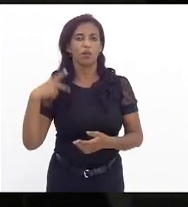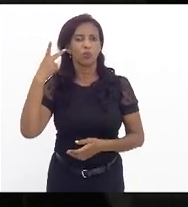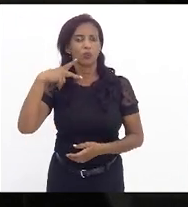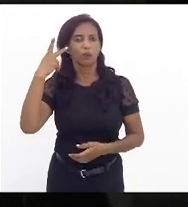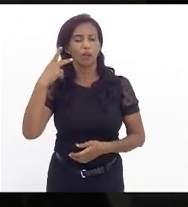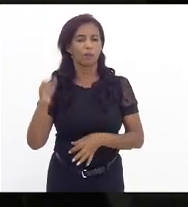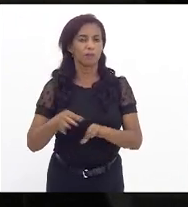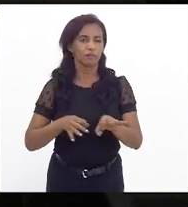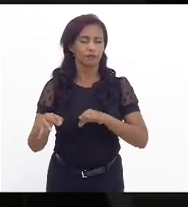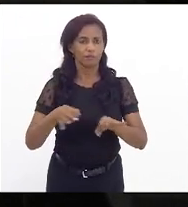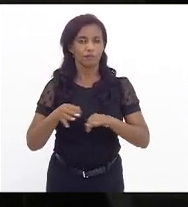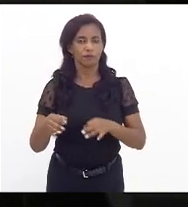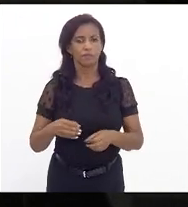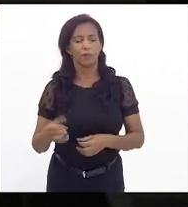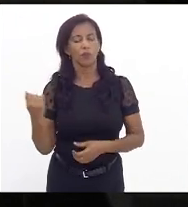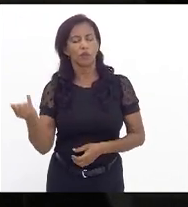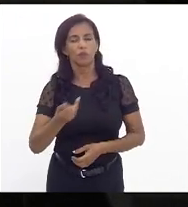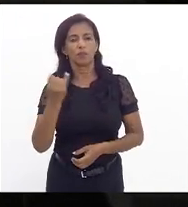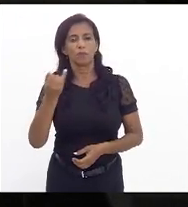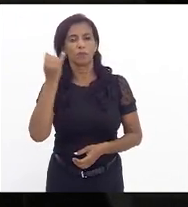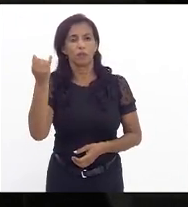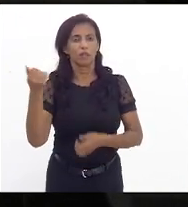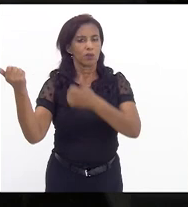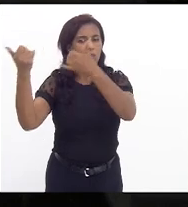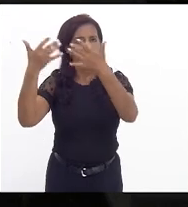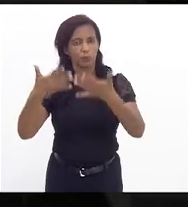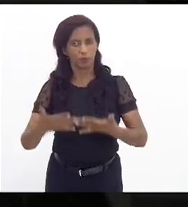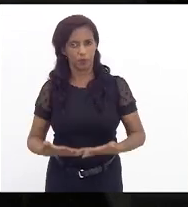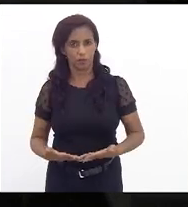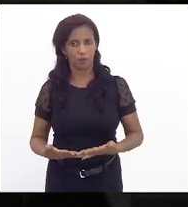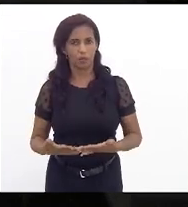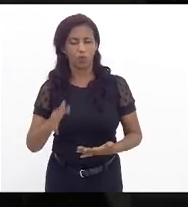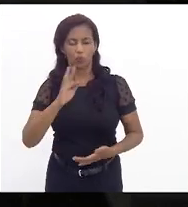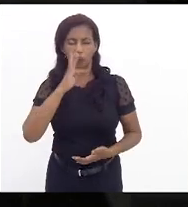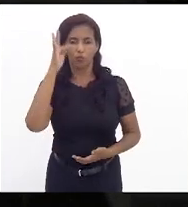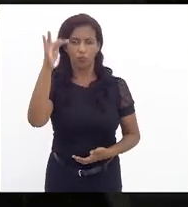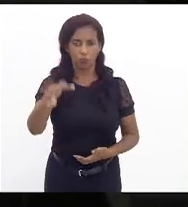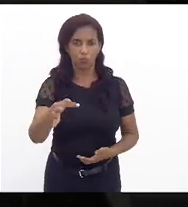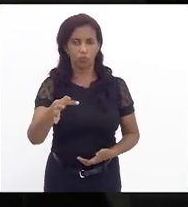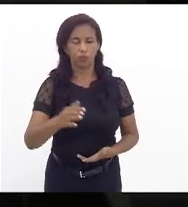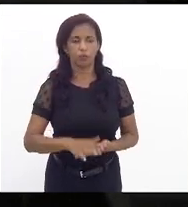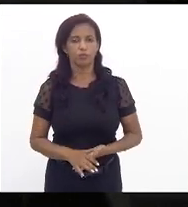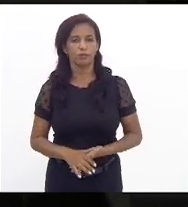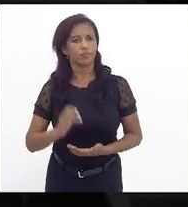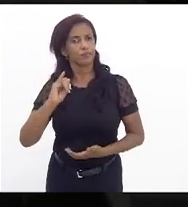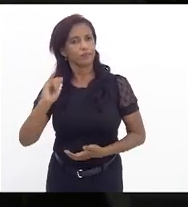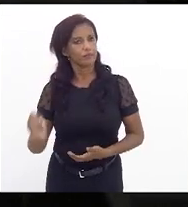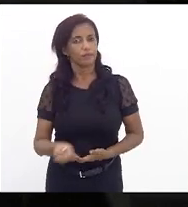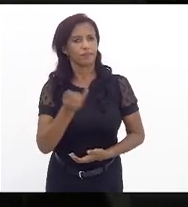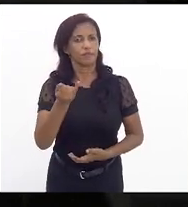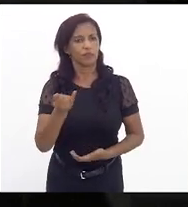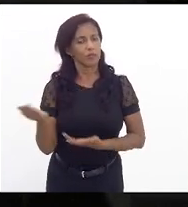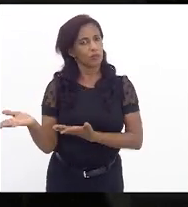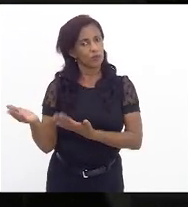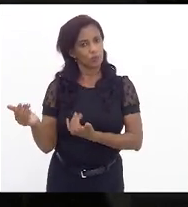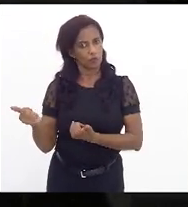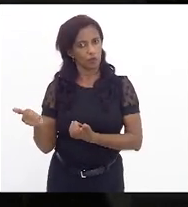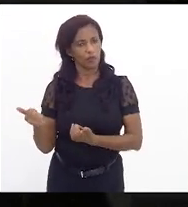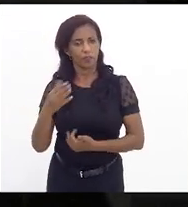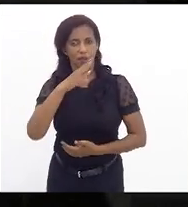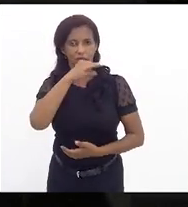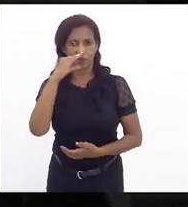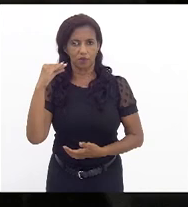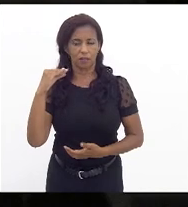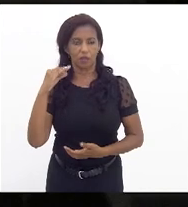Parlamento por esse projeto muito importante, que define o destino, o futuro e as possibilidades da nossa juventude, dos nossos